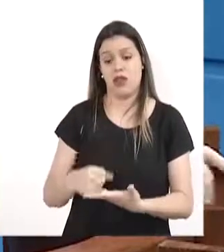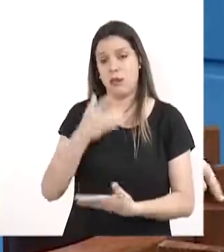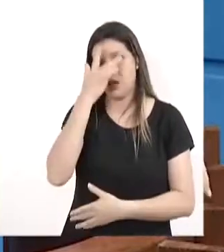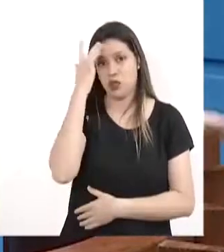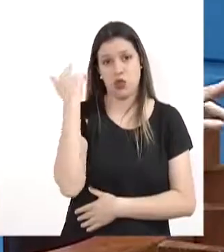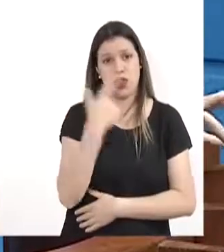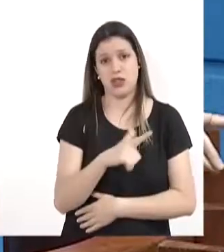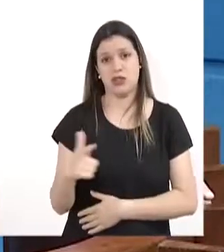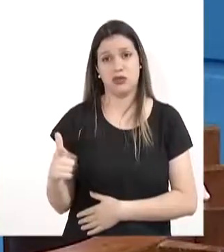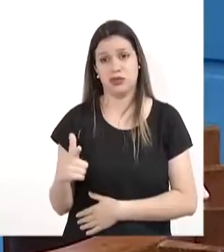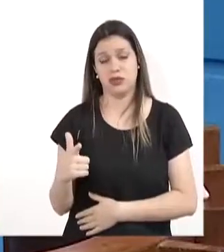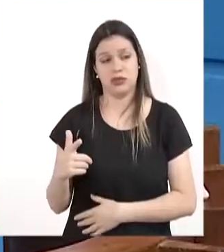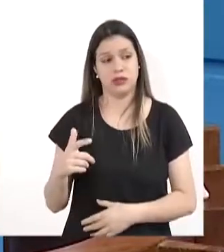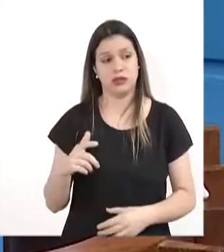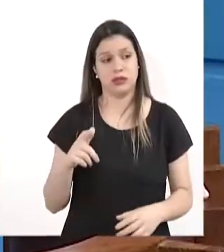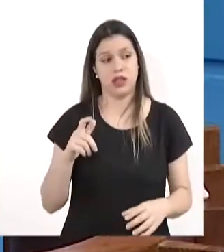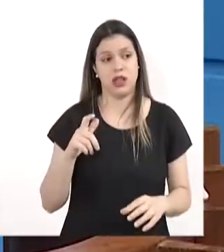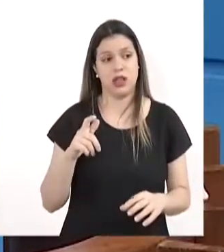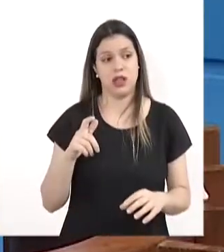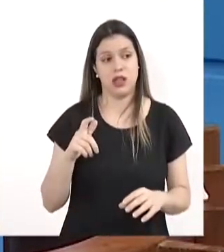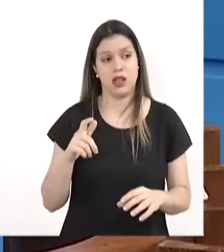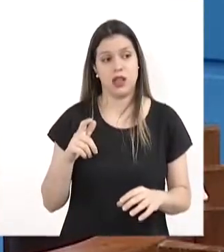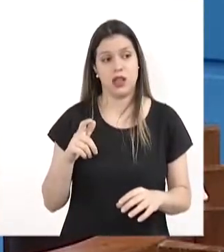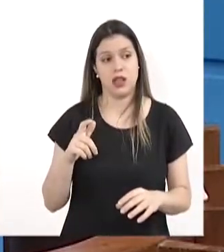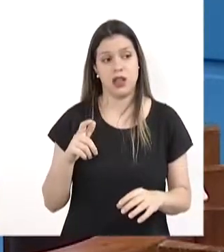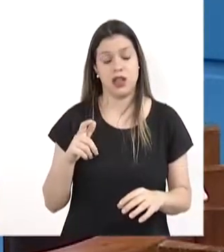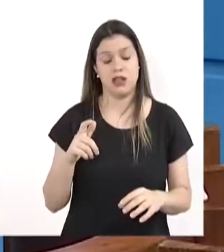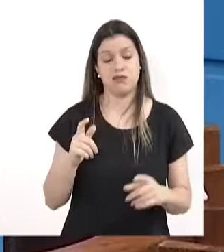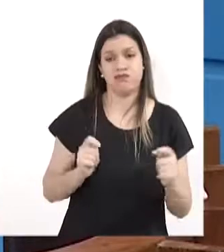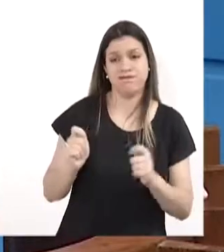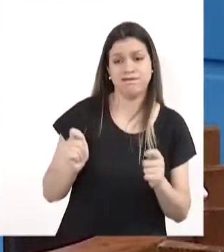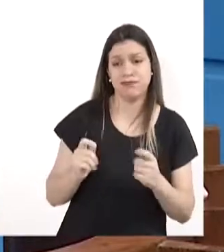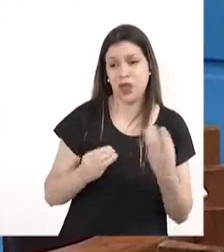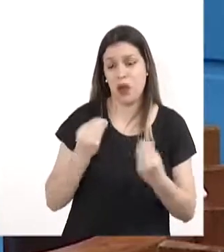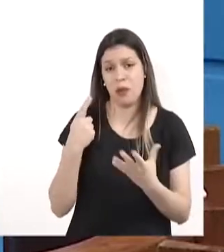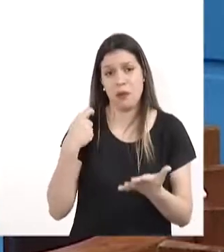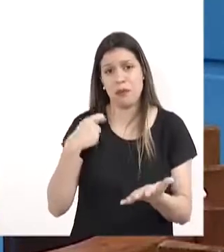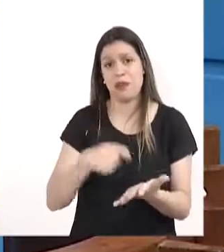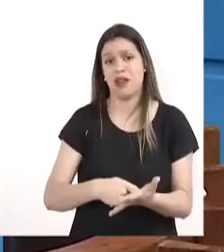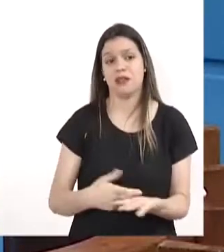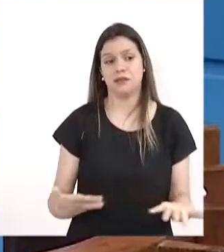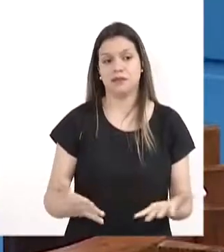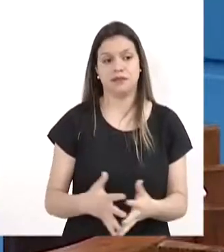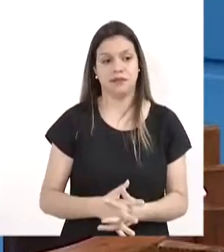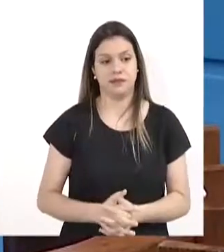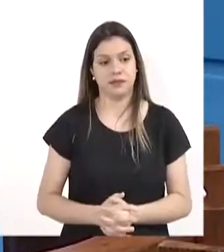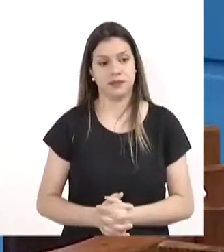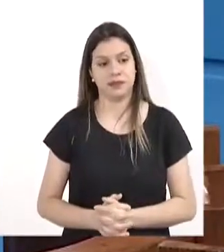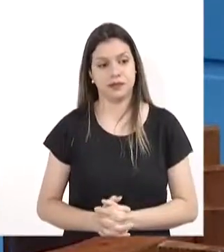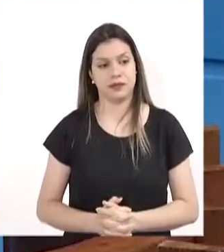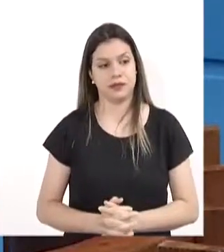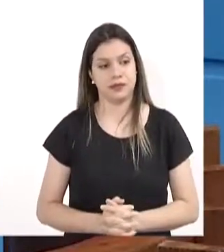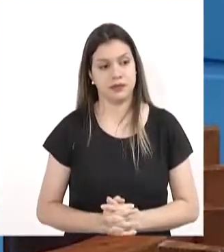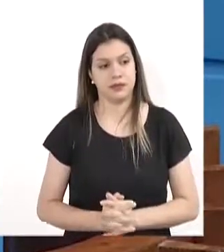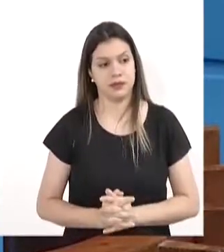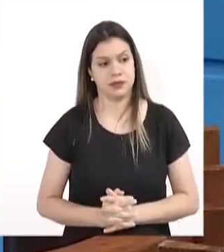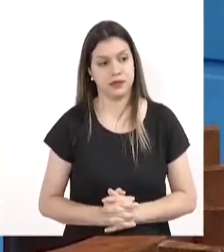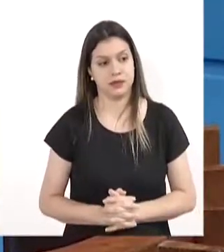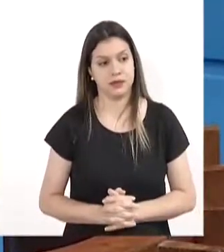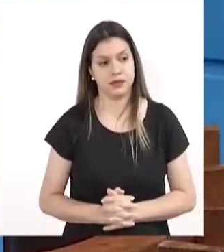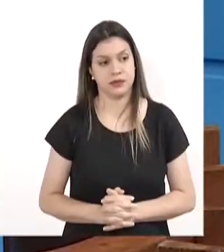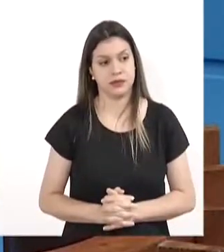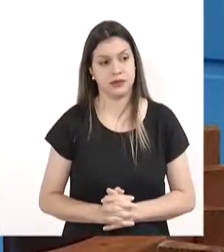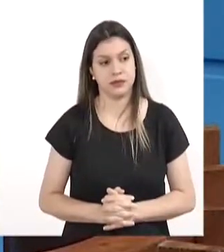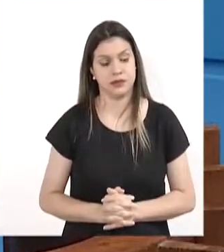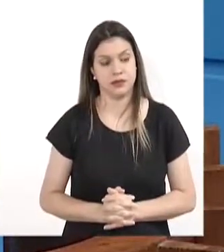pagou energia elétrica porque ele tem condição. É básico, é um serviço público essencial. Nós vamos descarregar isso